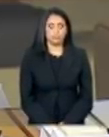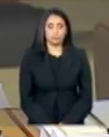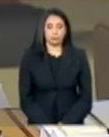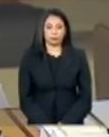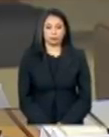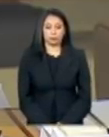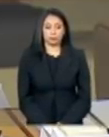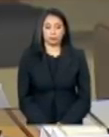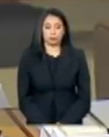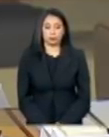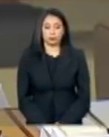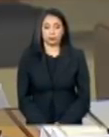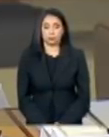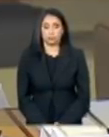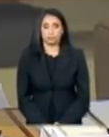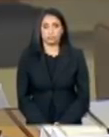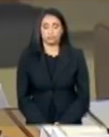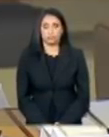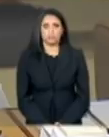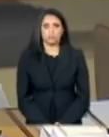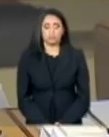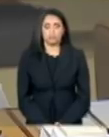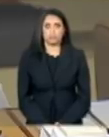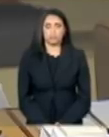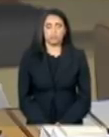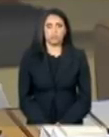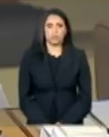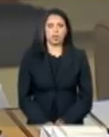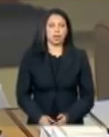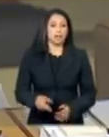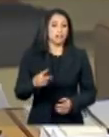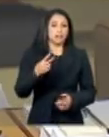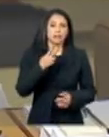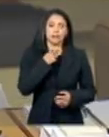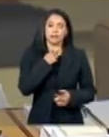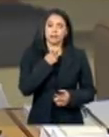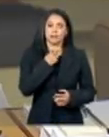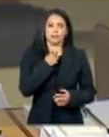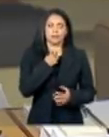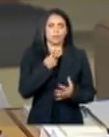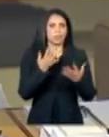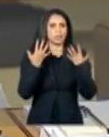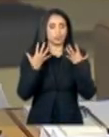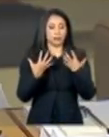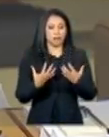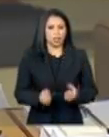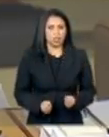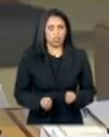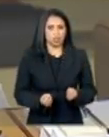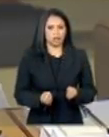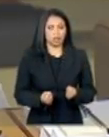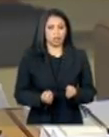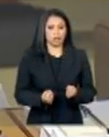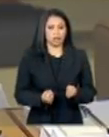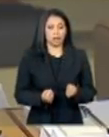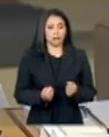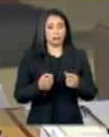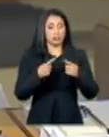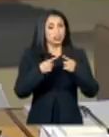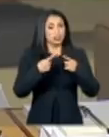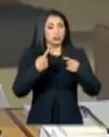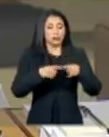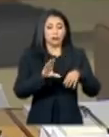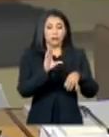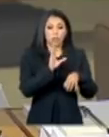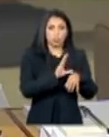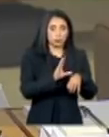antecipadamente interpretar um dispositivo constitucional que visa beneficiar